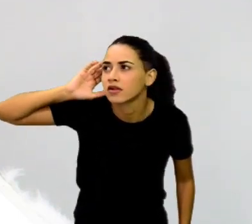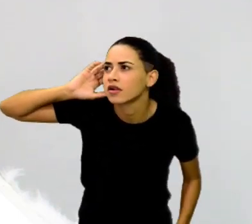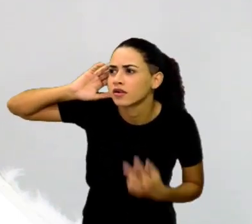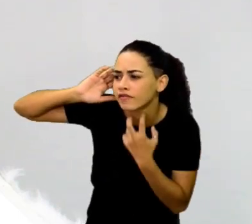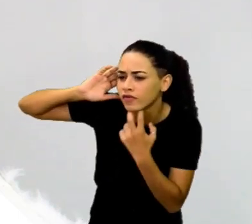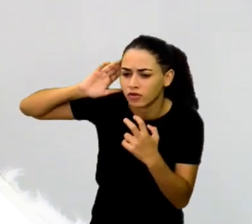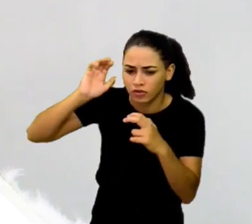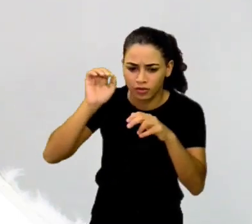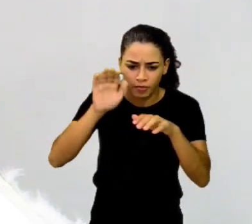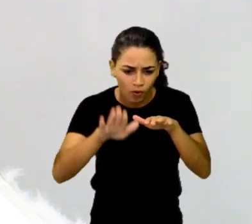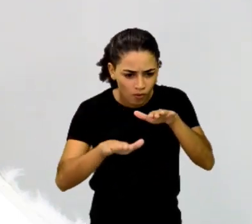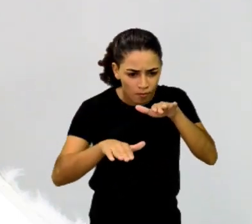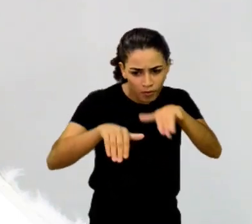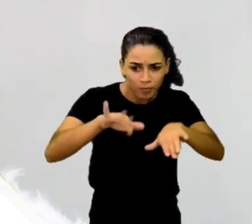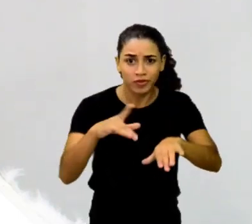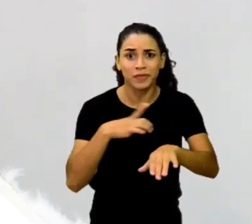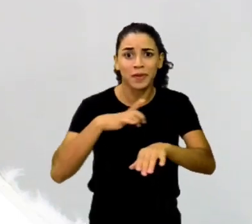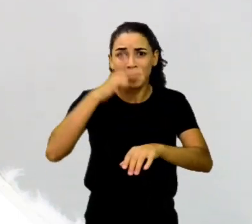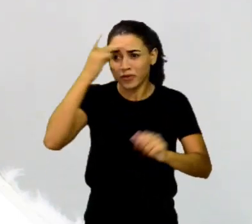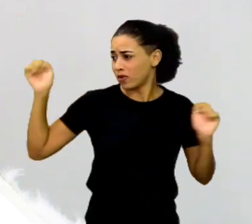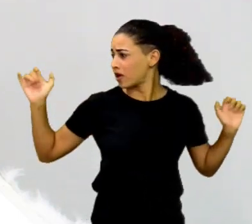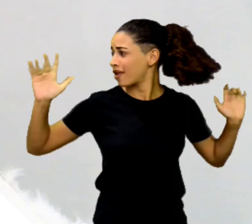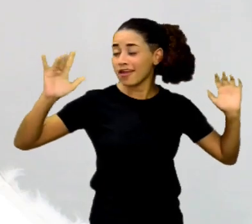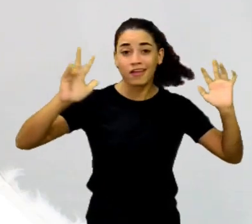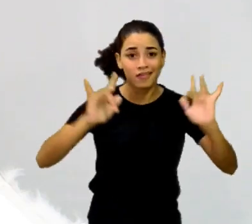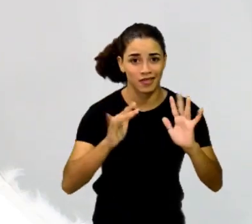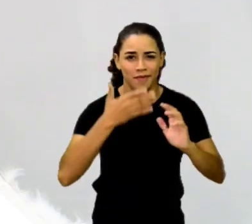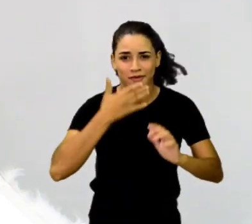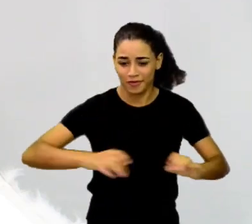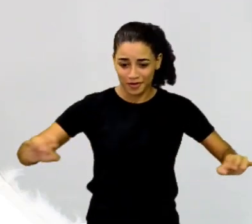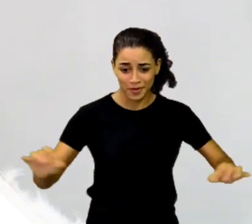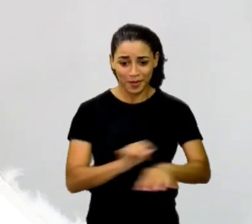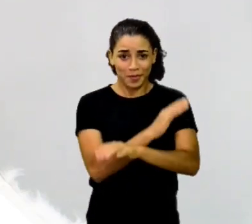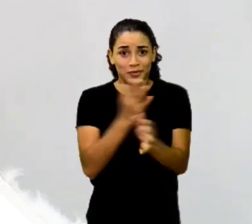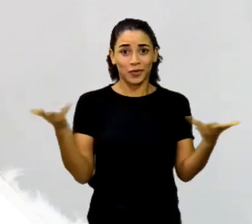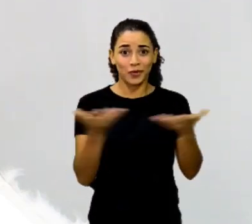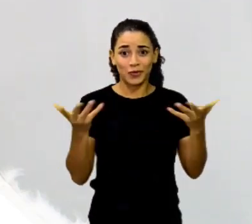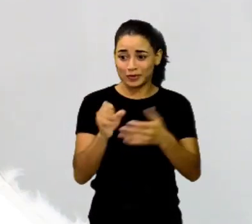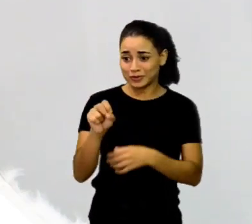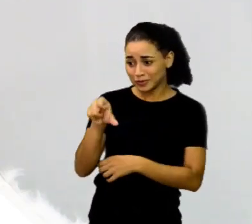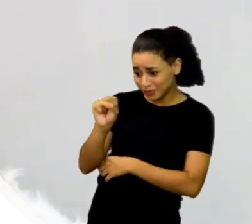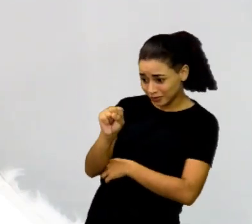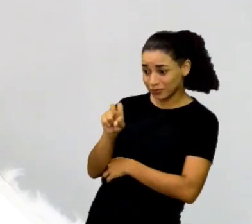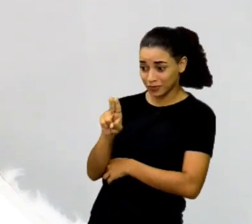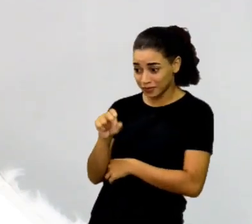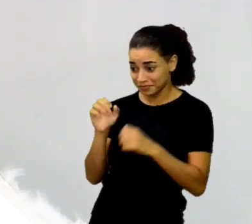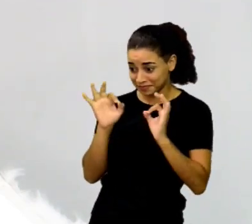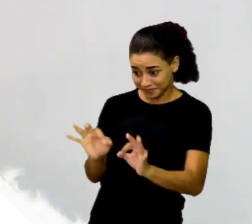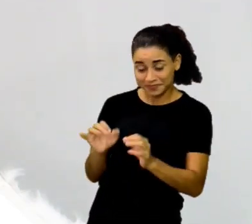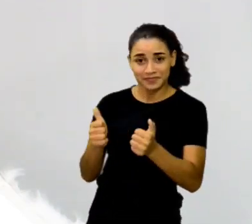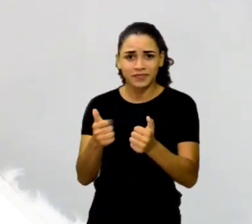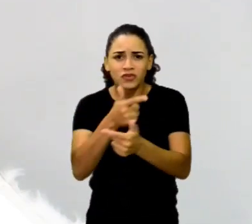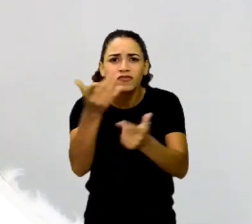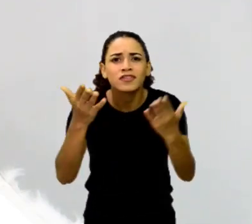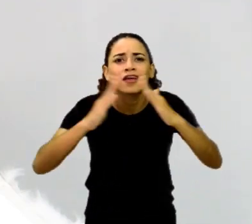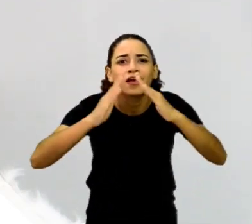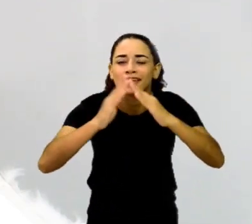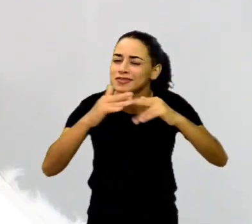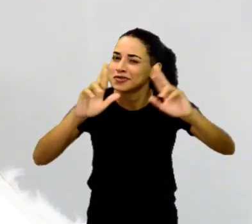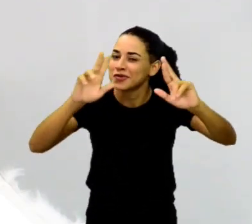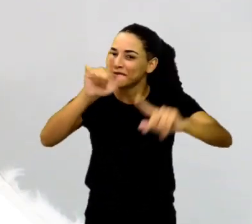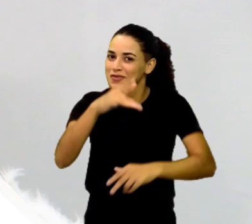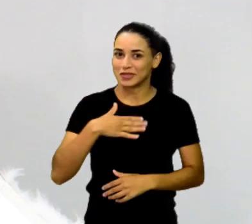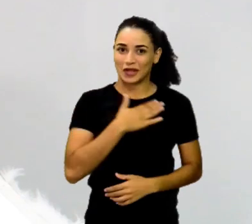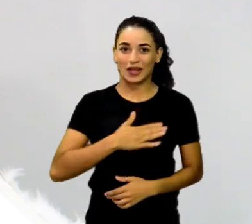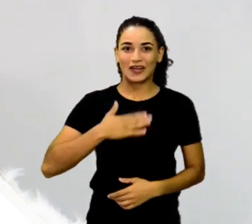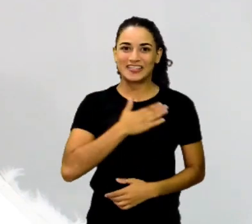Oh, já tá chegando gente. Eu acho melhor a gente terminar a nossa aula por hoje, Sussu. E vocês aí de casa, espero que vocês tenham